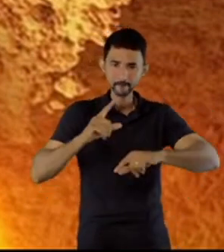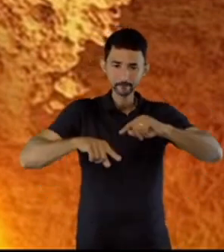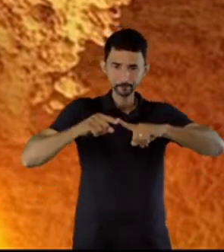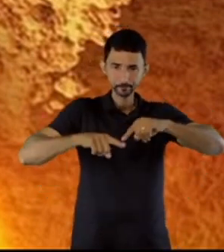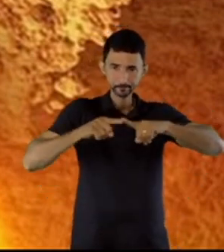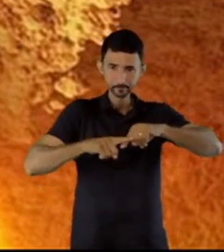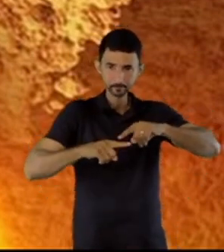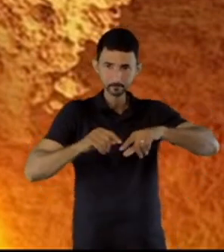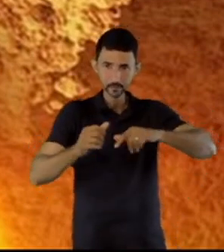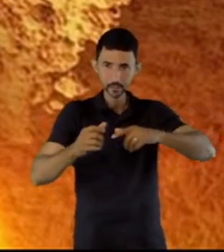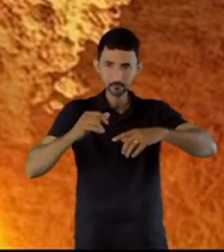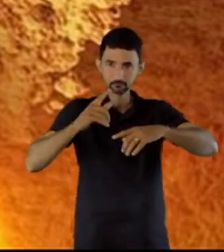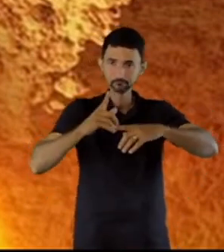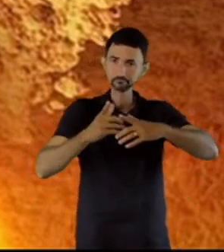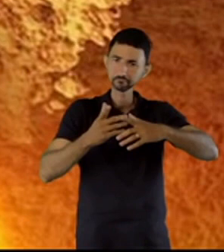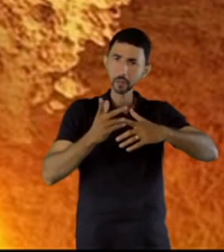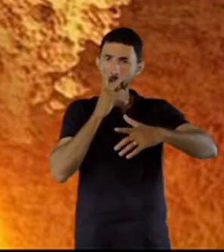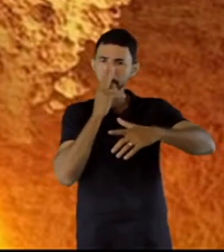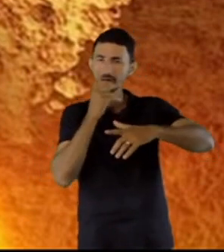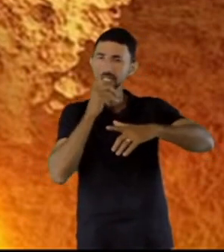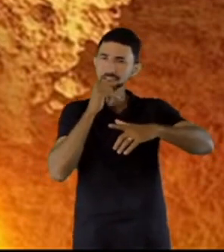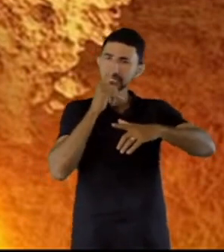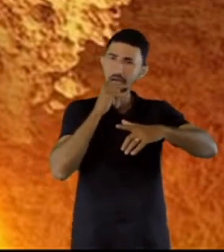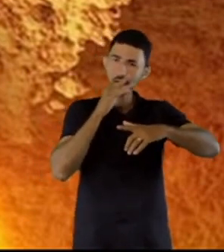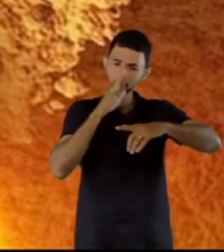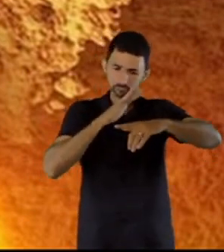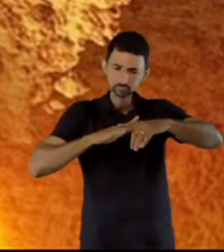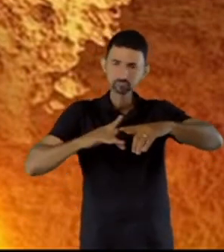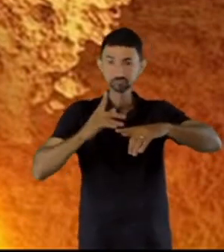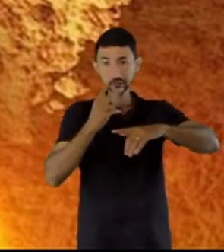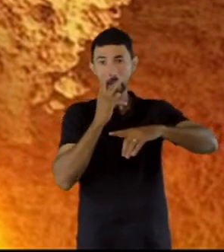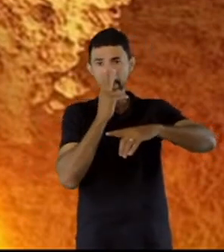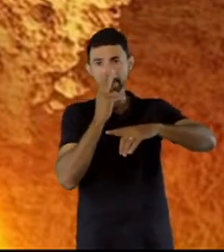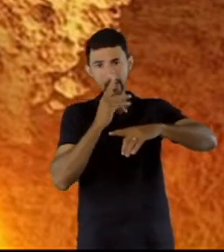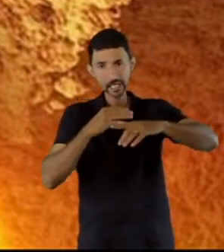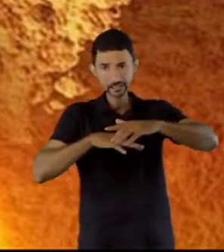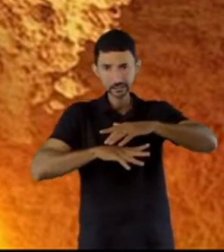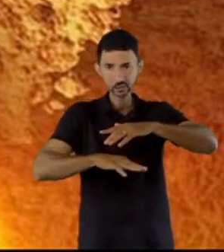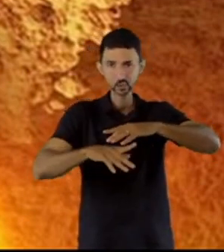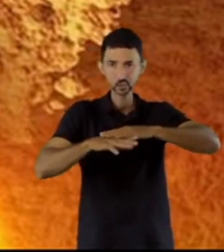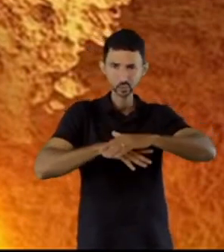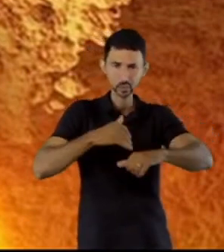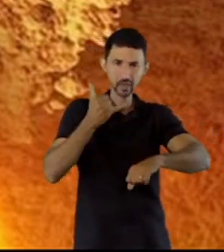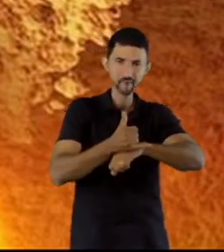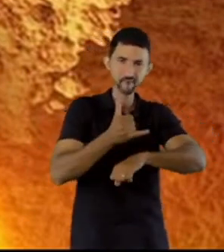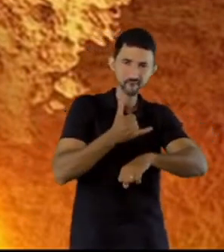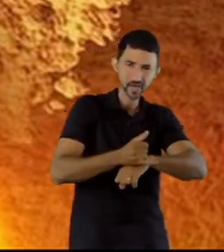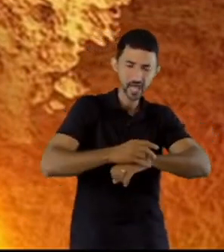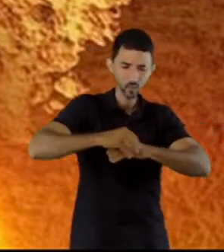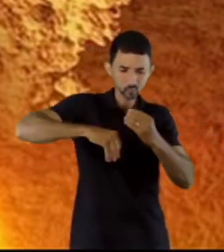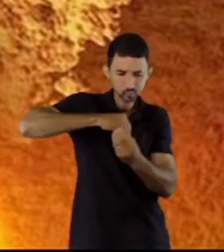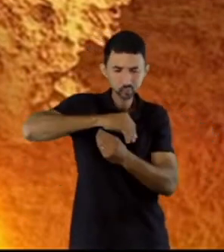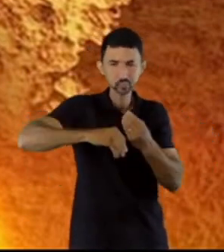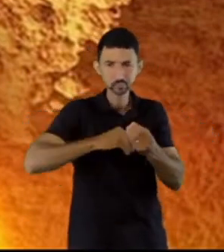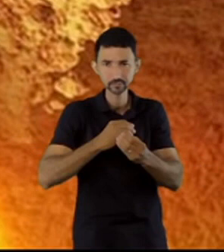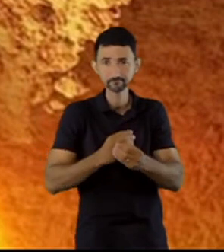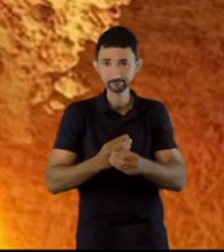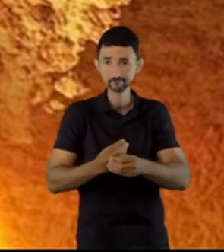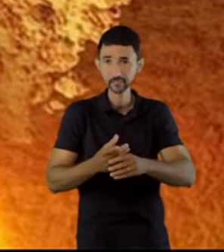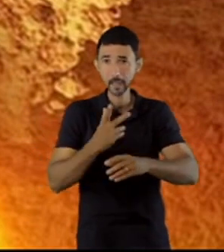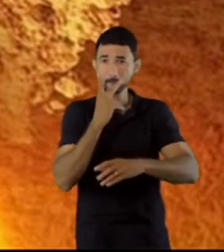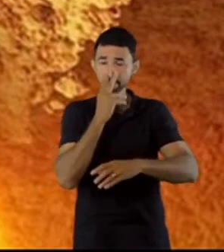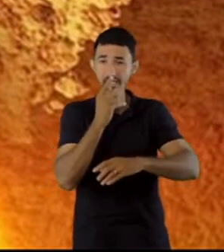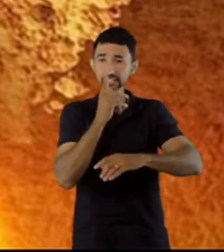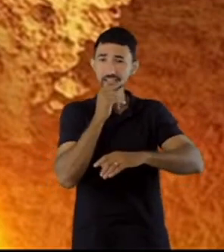material aqui é líquido, tecnicamente falando, né? Apesar de ser feito de ferro, de metais derretidos, é líquido,